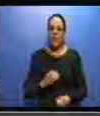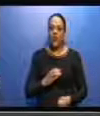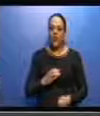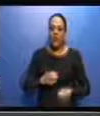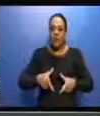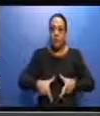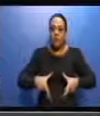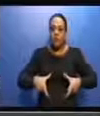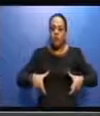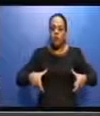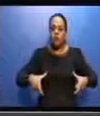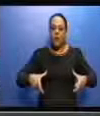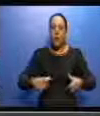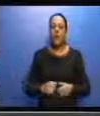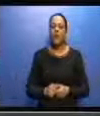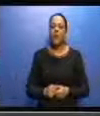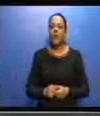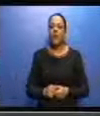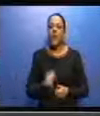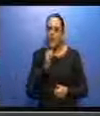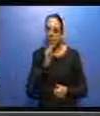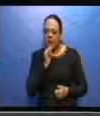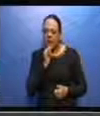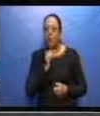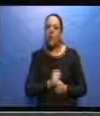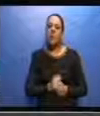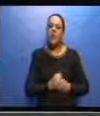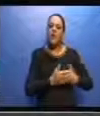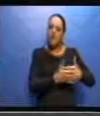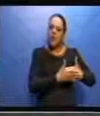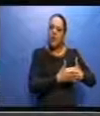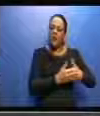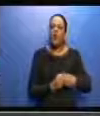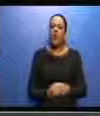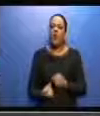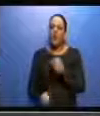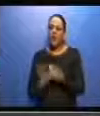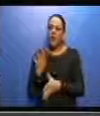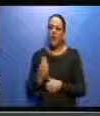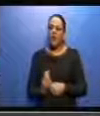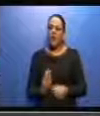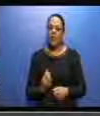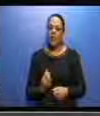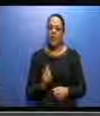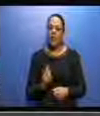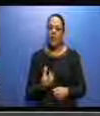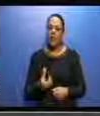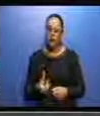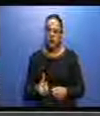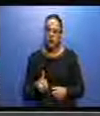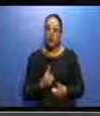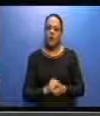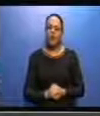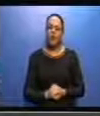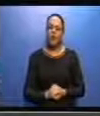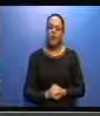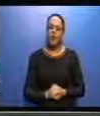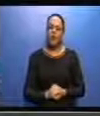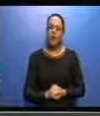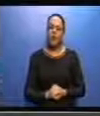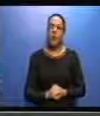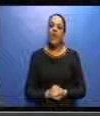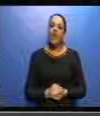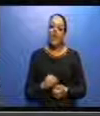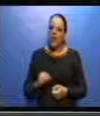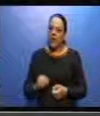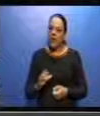exemplo da região metropolitana de ribeirão preto foi criada em 2016 então nós atualmente já temos mais o que esse